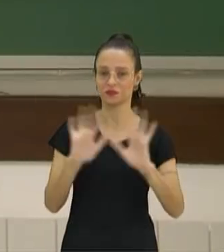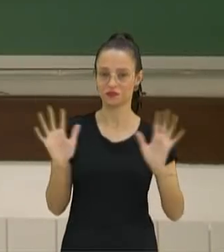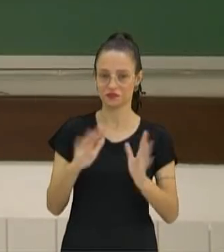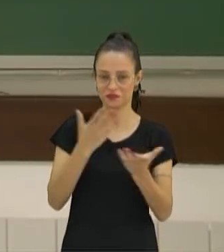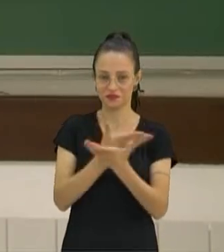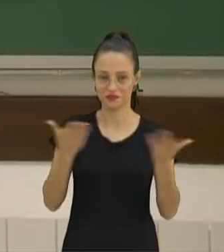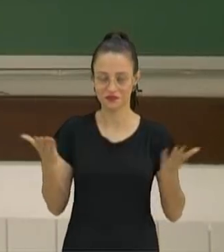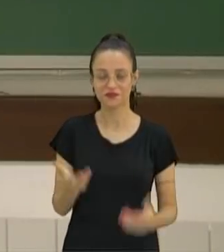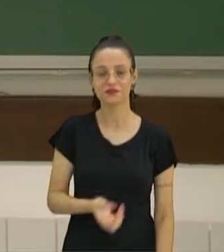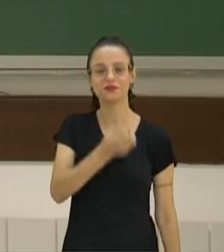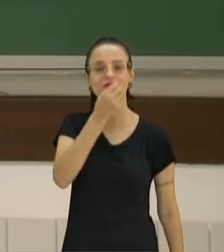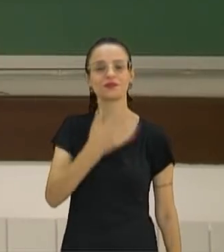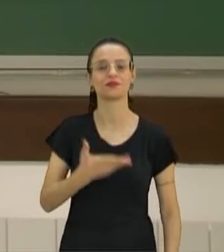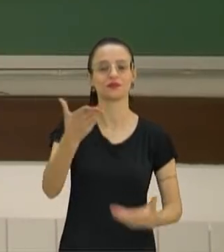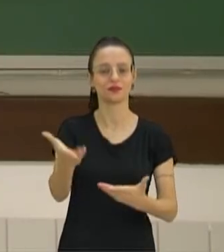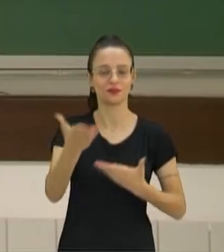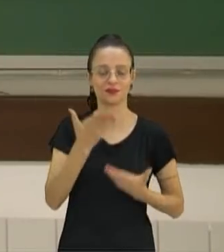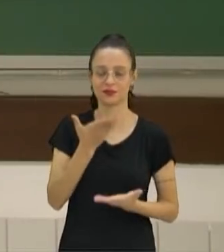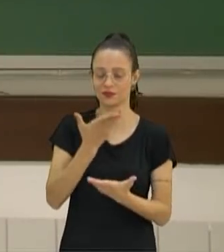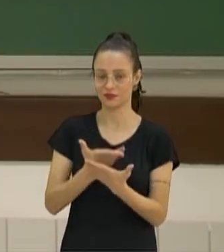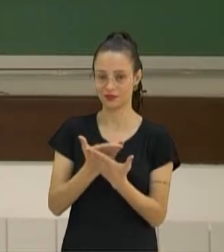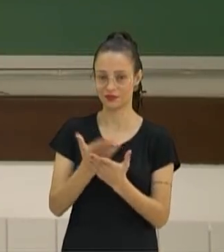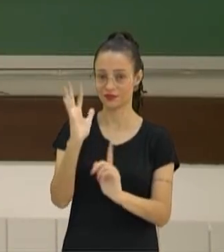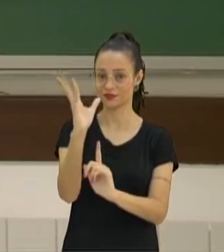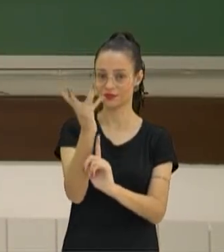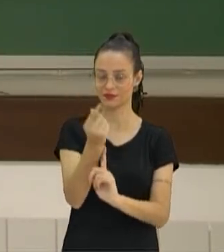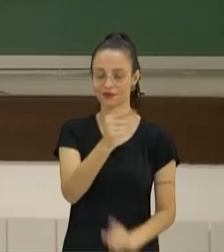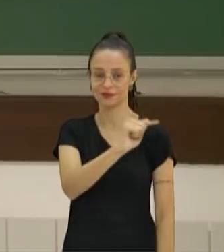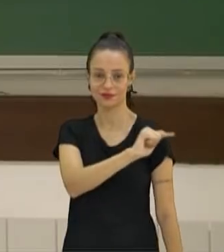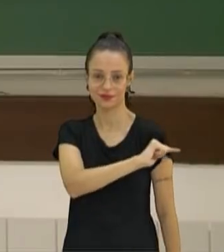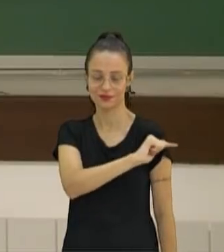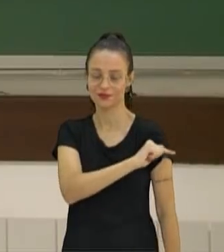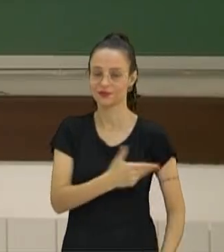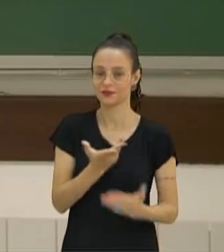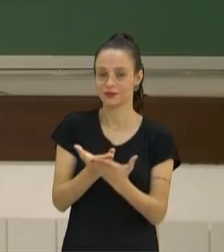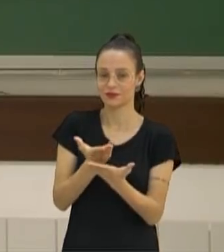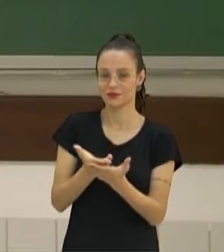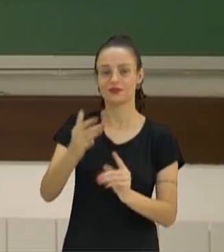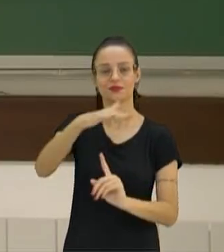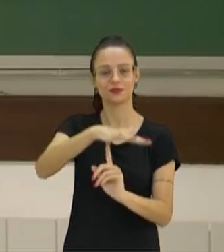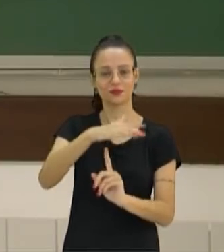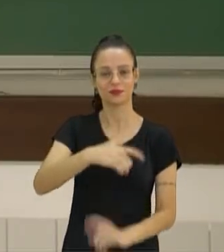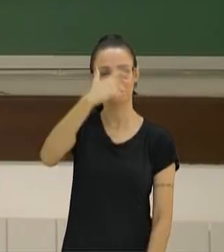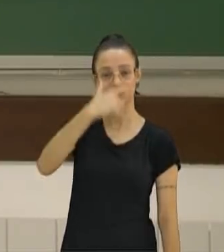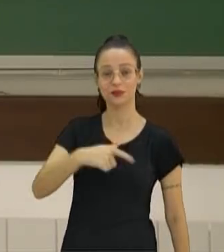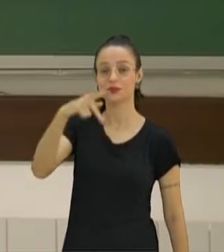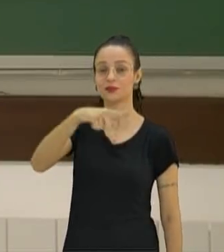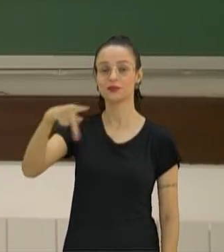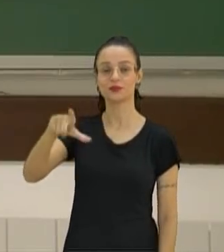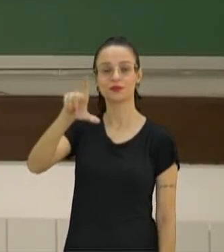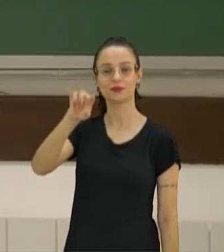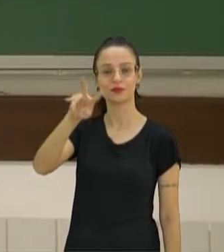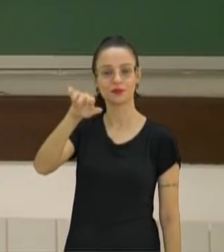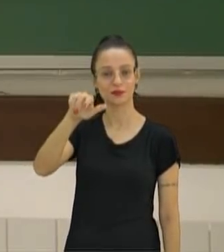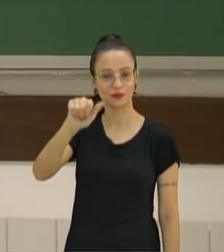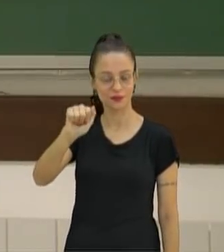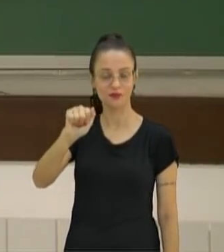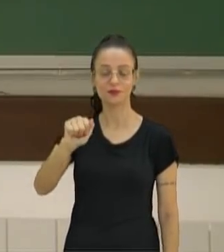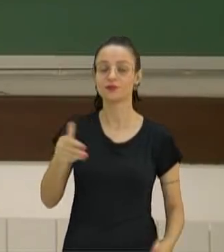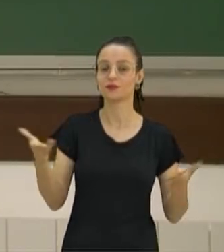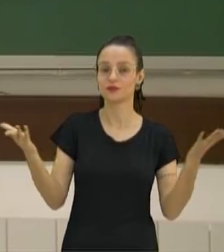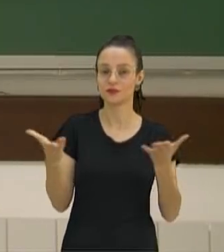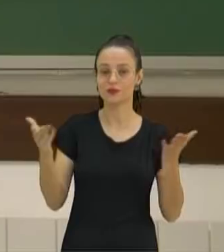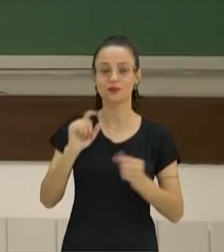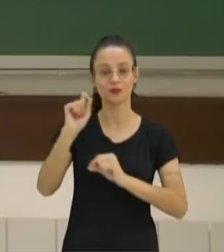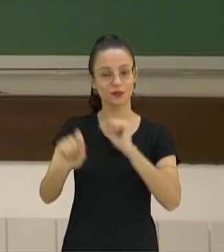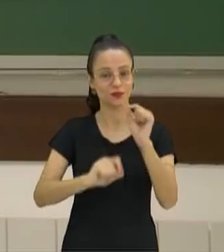Olá, sejam bem-vindos à aula de arte do 7º ano do Aula Paraná. Eu sou a professora Lívia Ullmann e